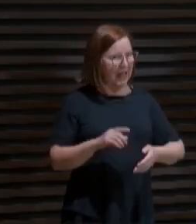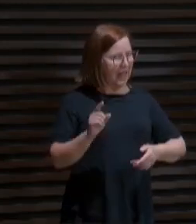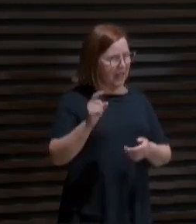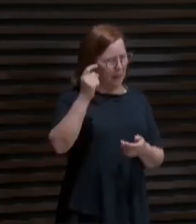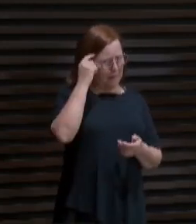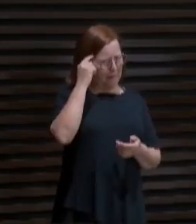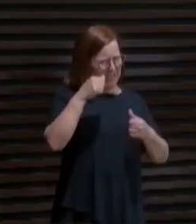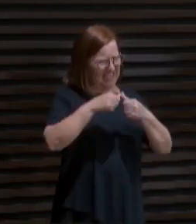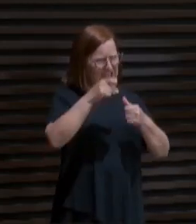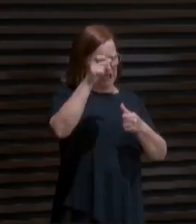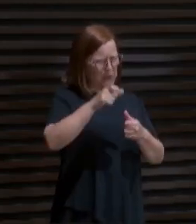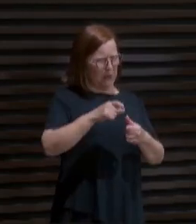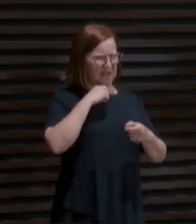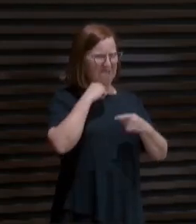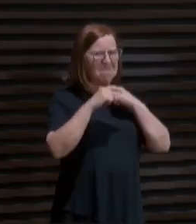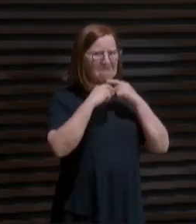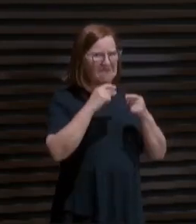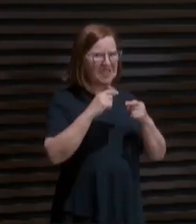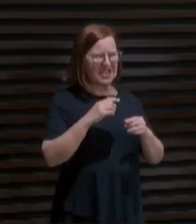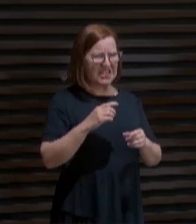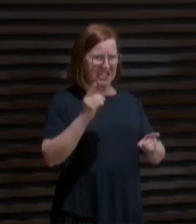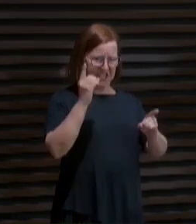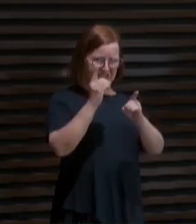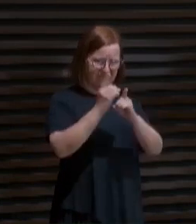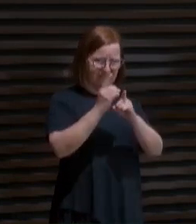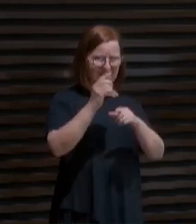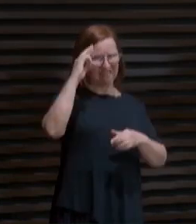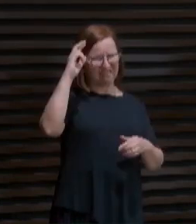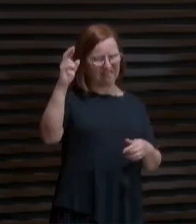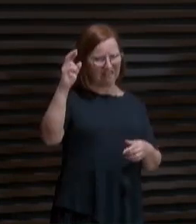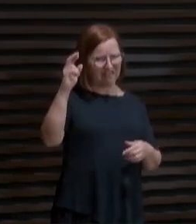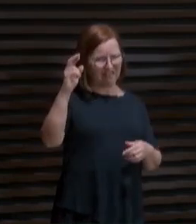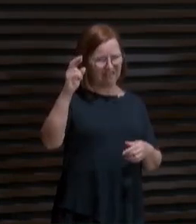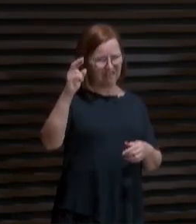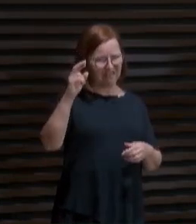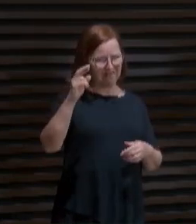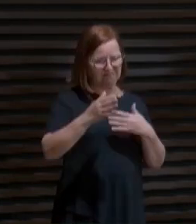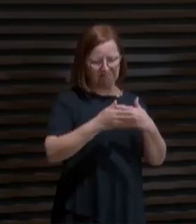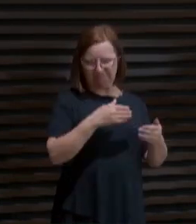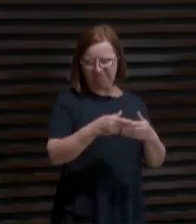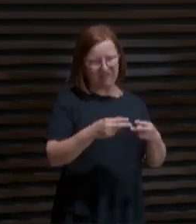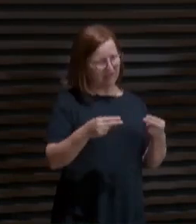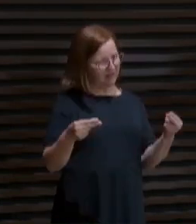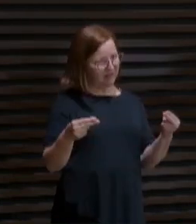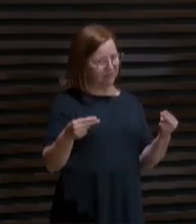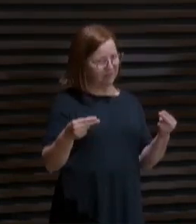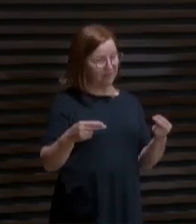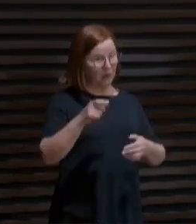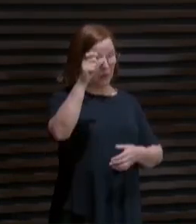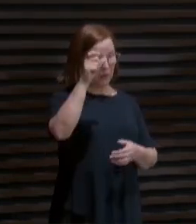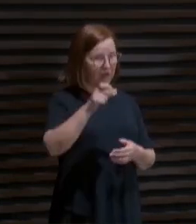que alcançará do Senhor alguma coisa. Homem